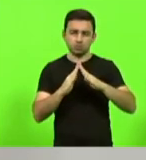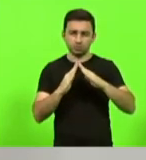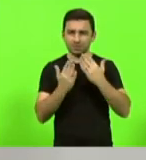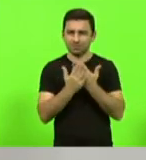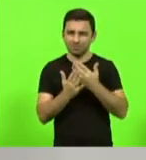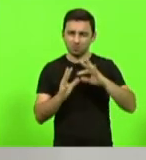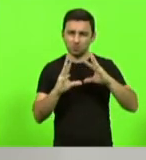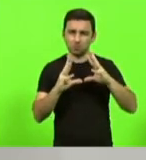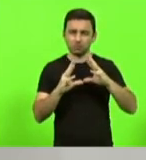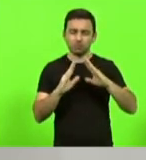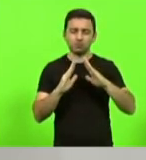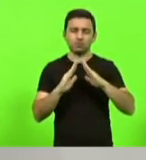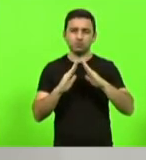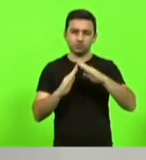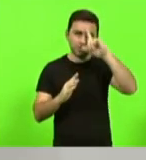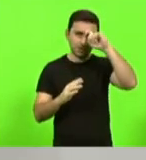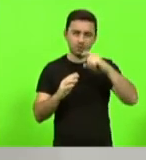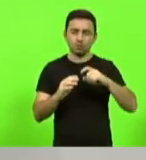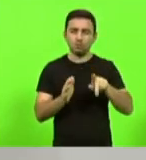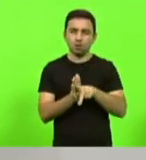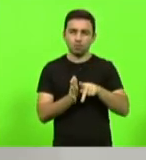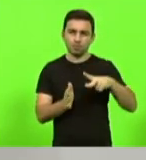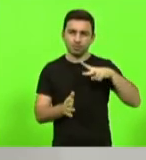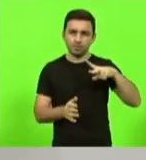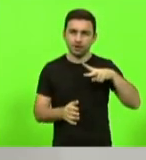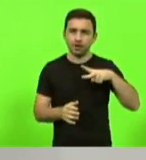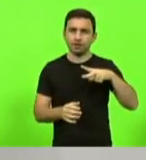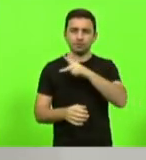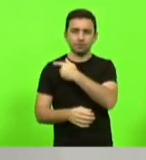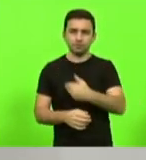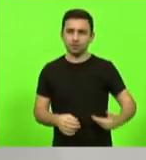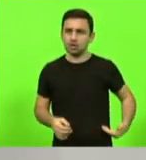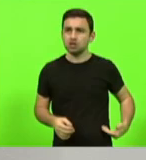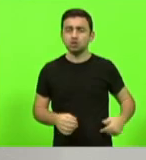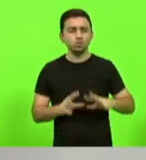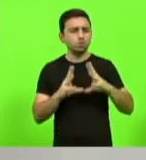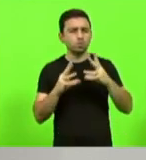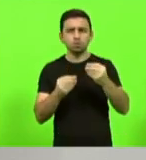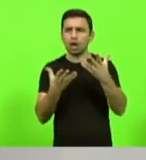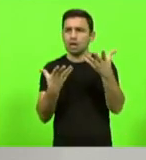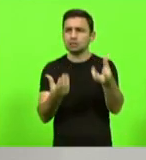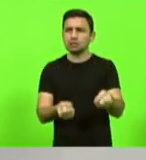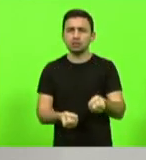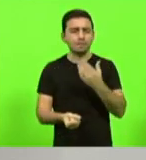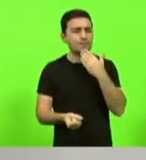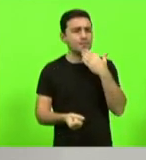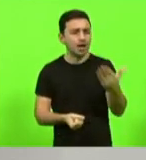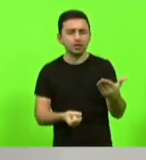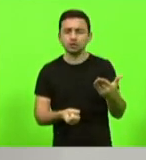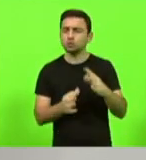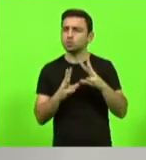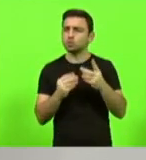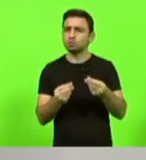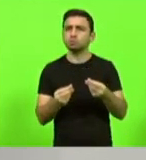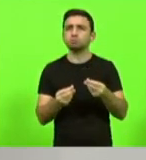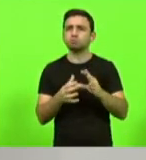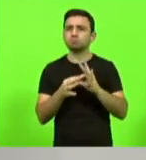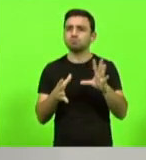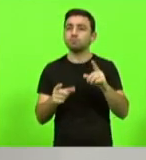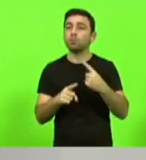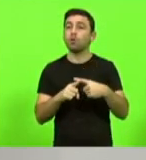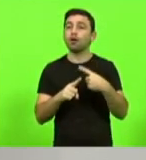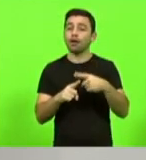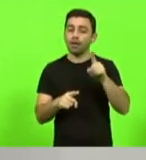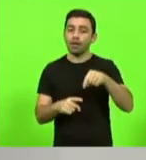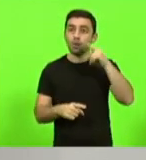representamos, tem sido atendida em todas as suas reivindicações. Sem dúvida, é o reconhecimento do